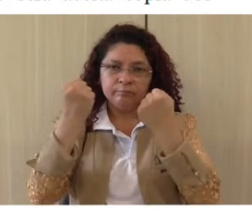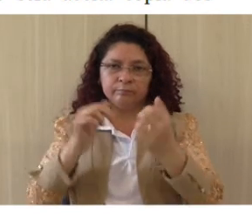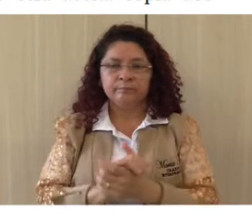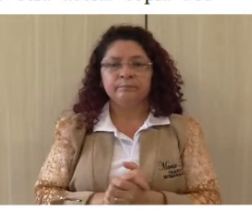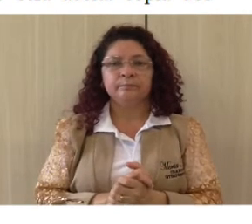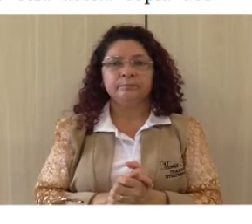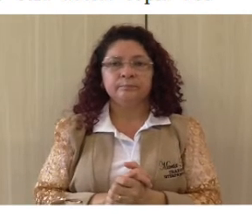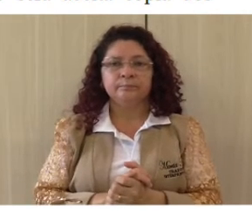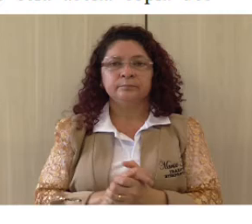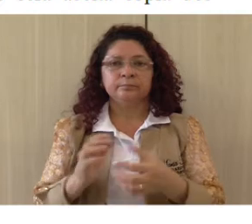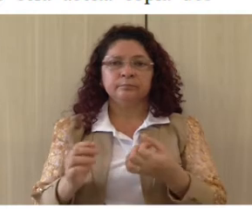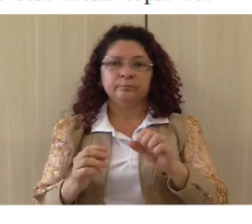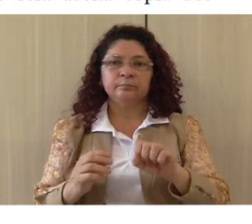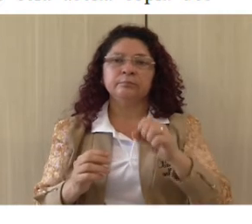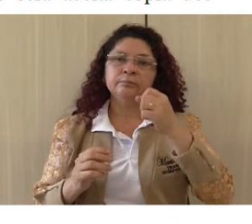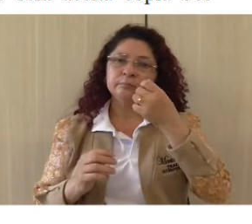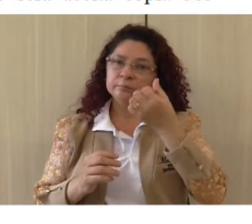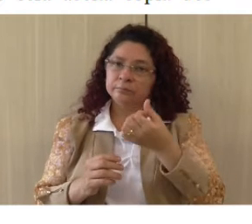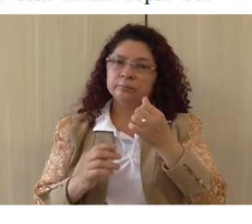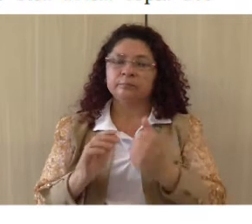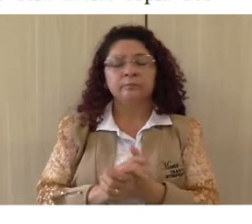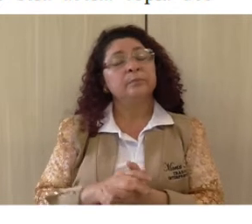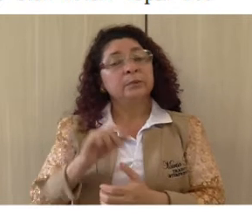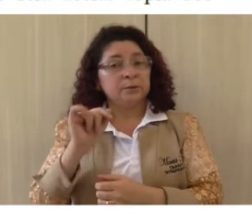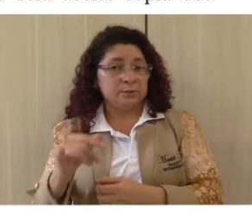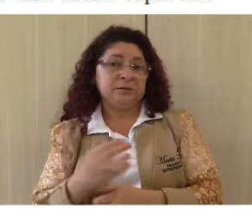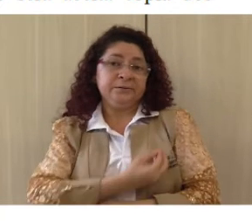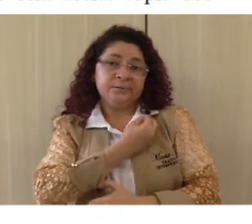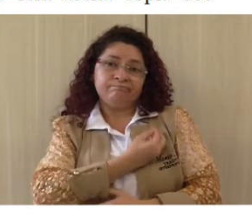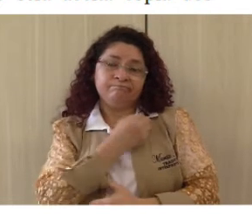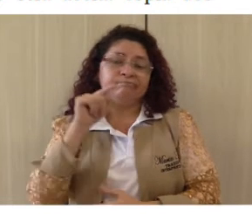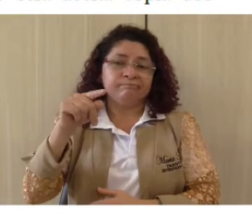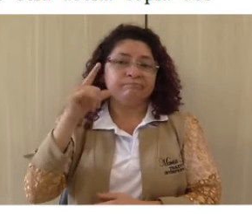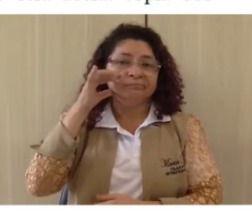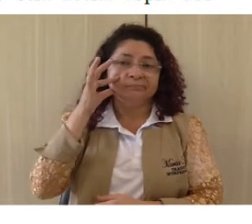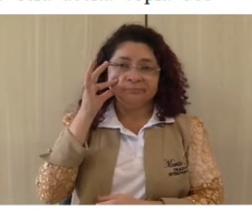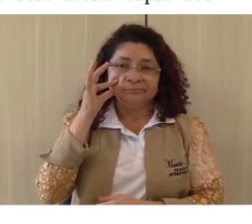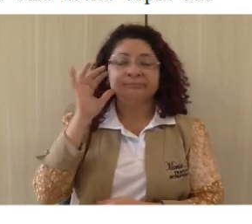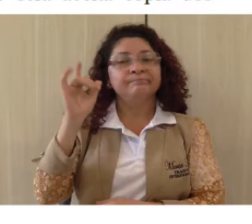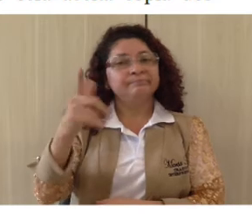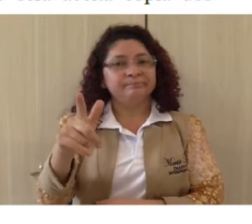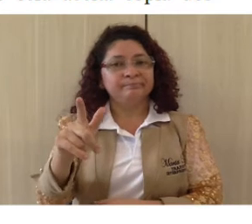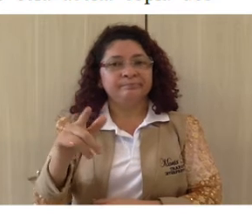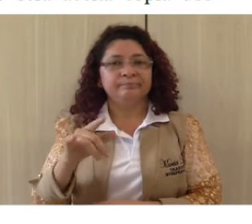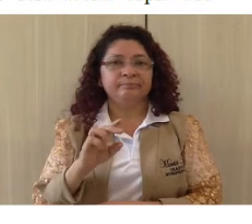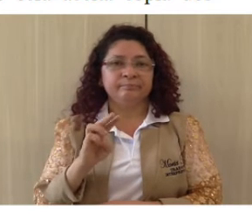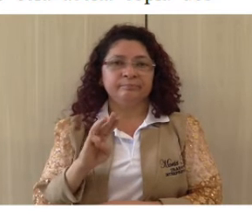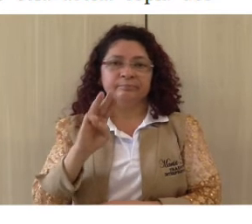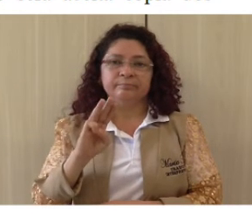6.2.2.6. O não comparecimento no horário, data e local agendado para a entrevista e divulgado no endereço